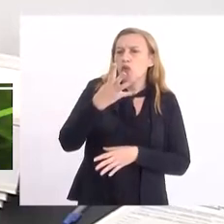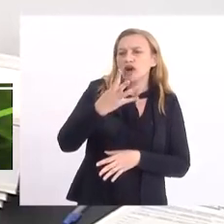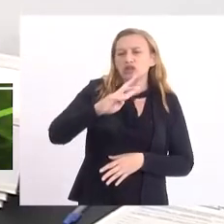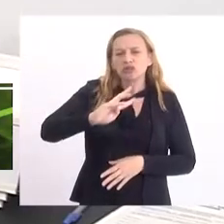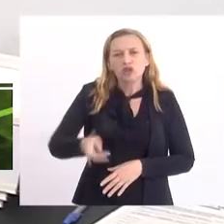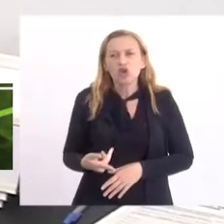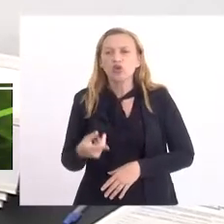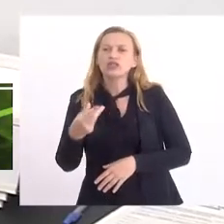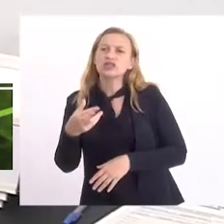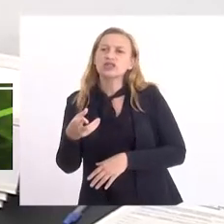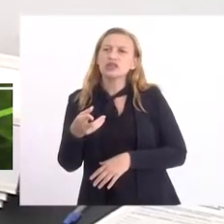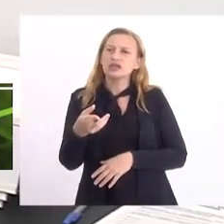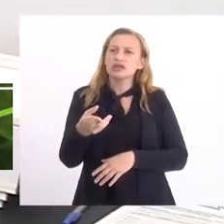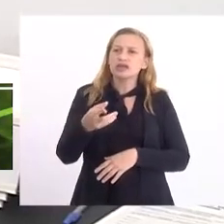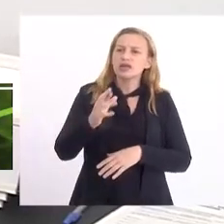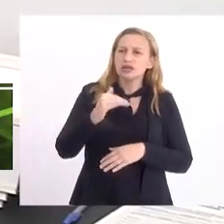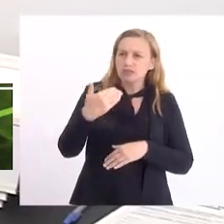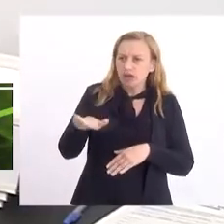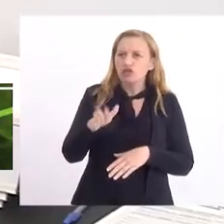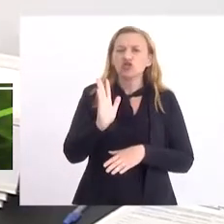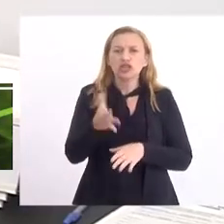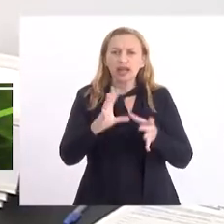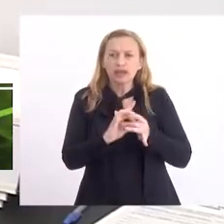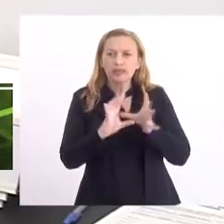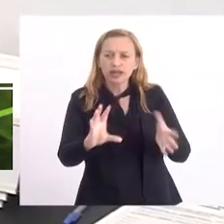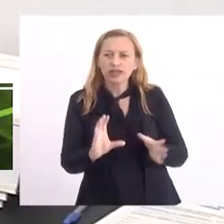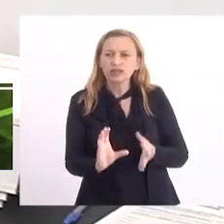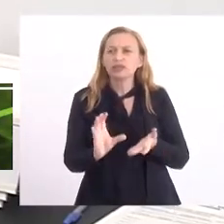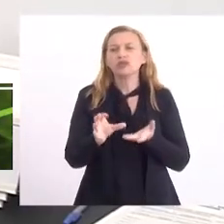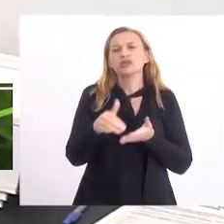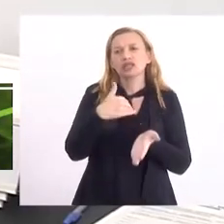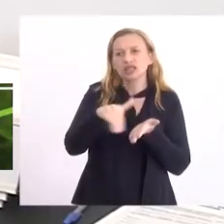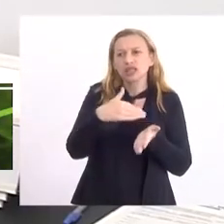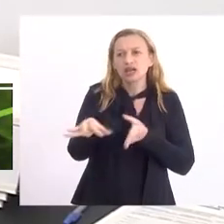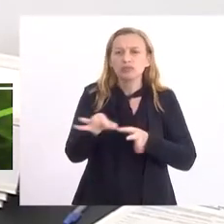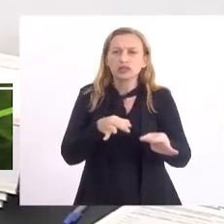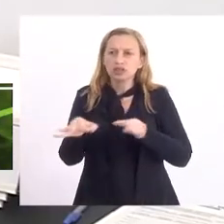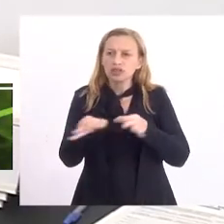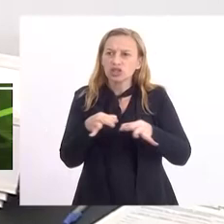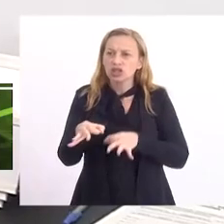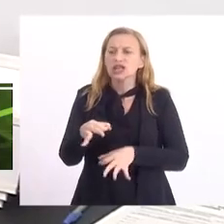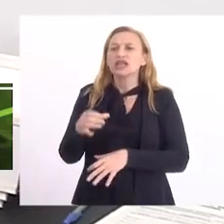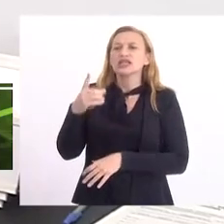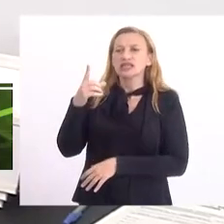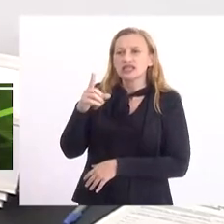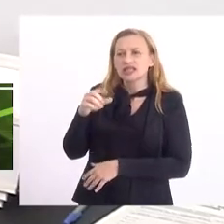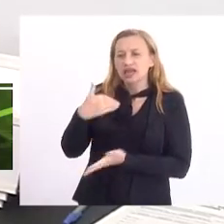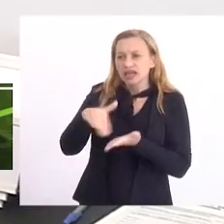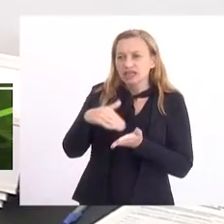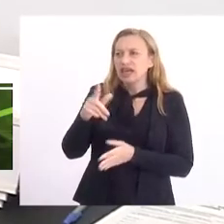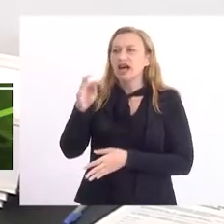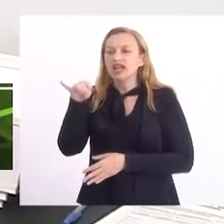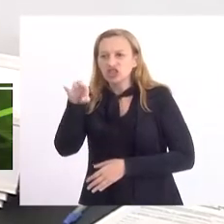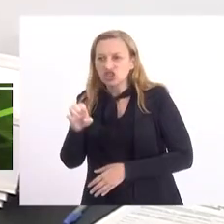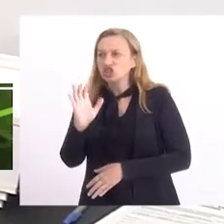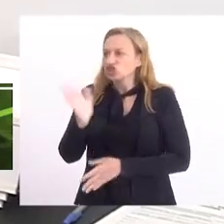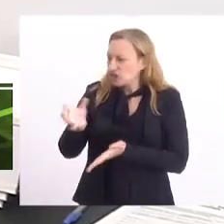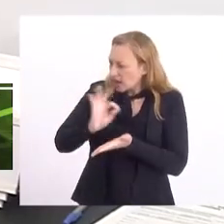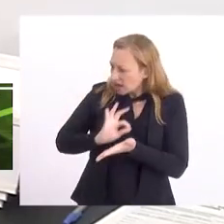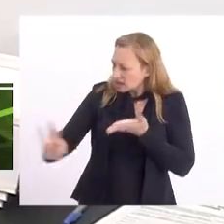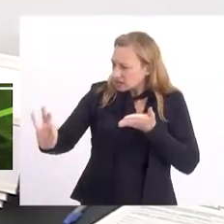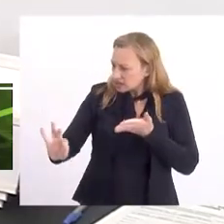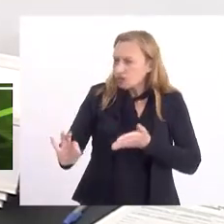meio, e essa verba já está autorizada pelo secretário de Planejamento. O secretário Alexandre Valle já assinou essa semana que passou